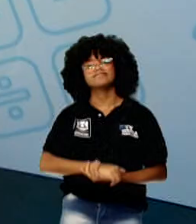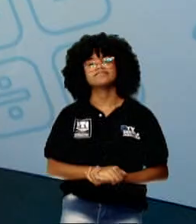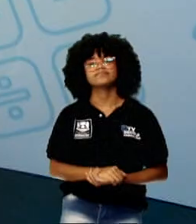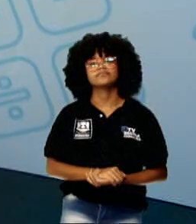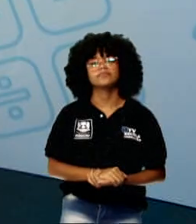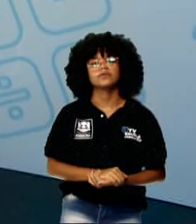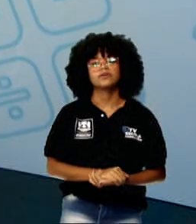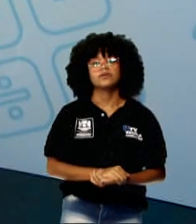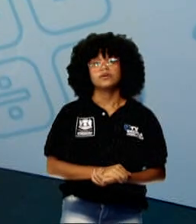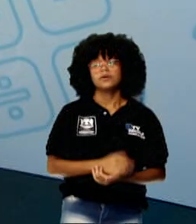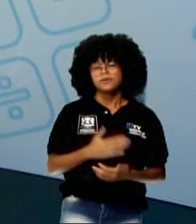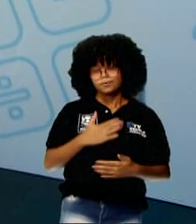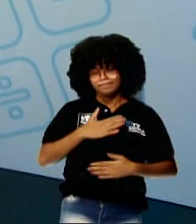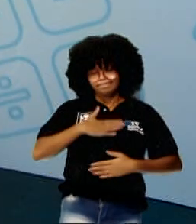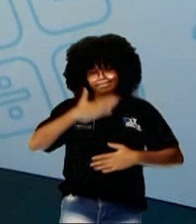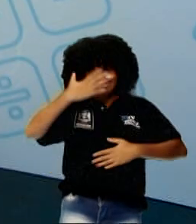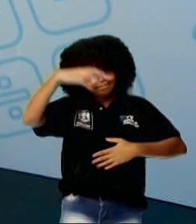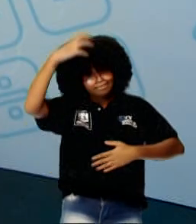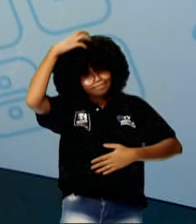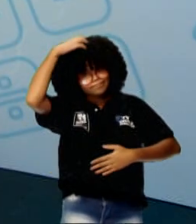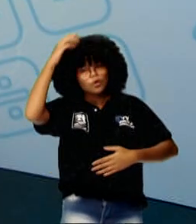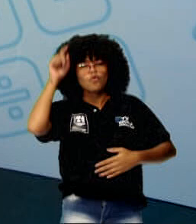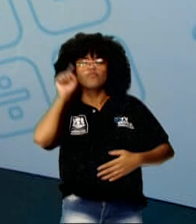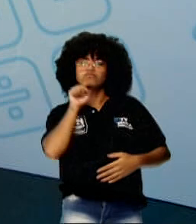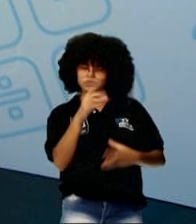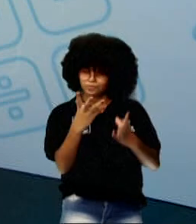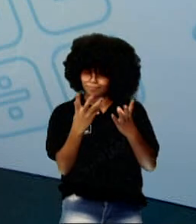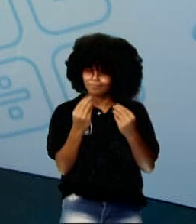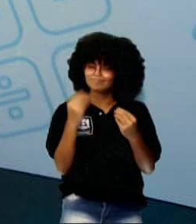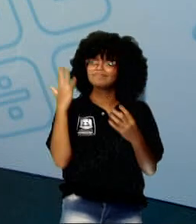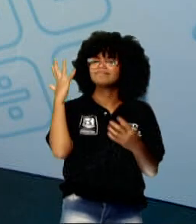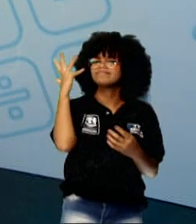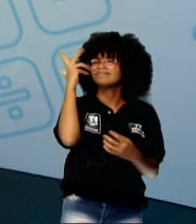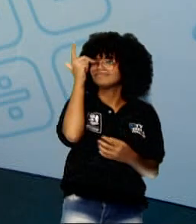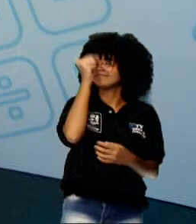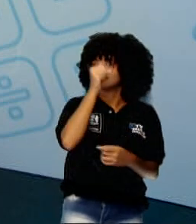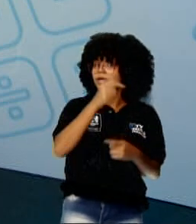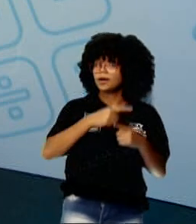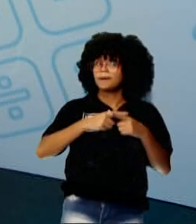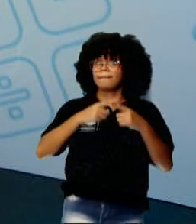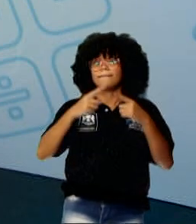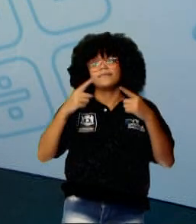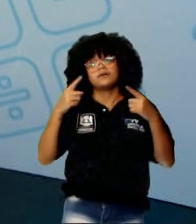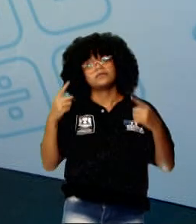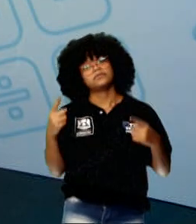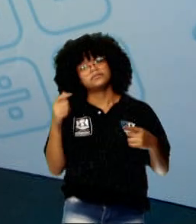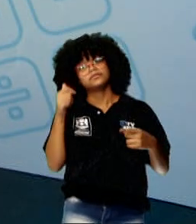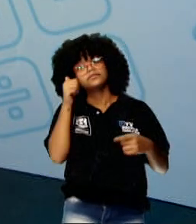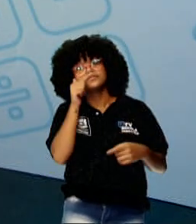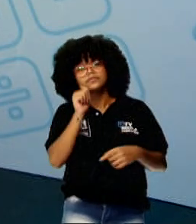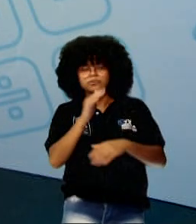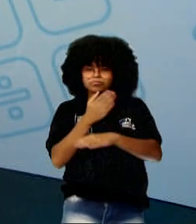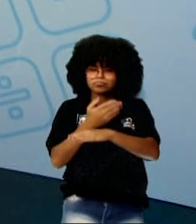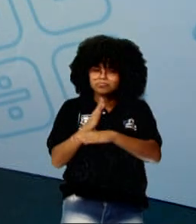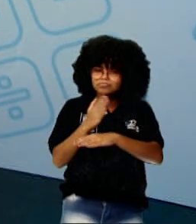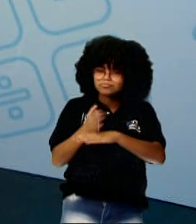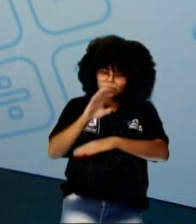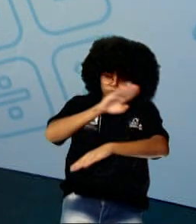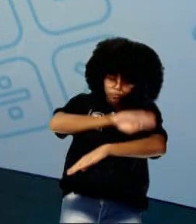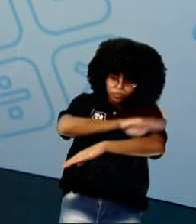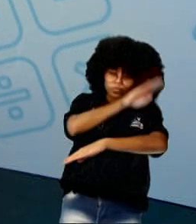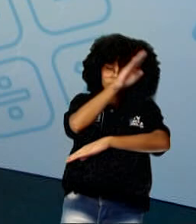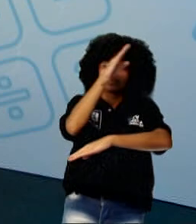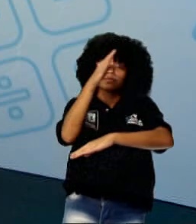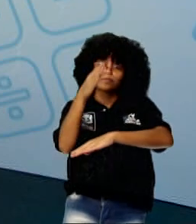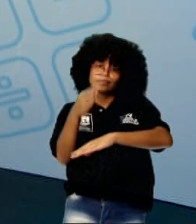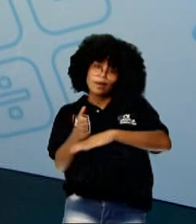respondeu. Minha rainha, vós sois muito bela, porém, branca de neve, para além das